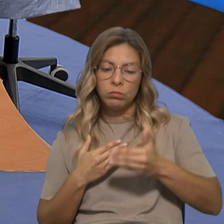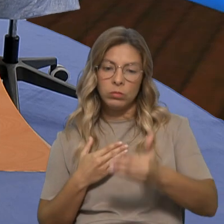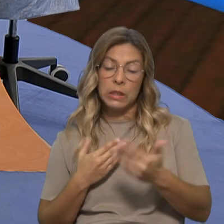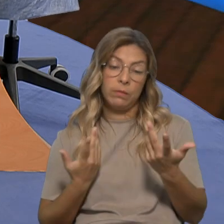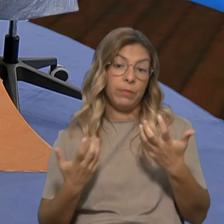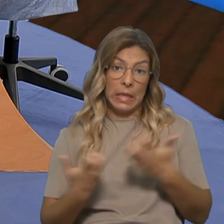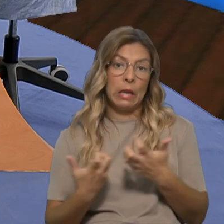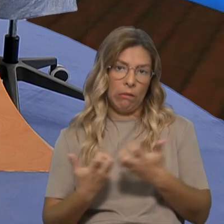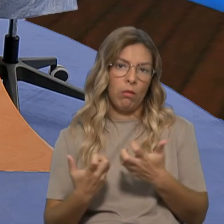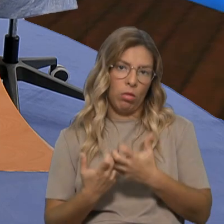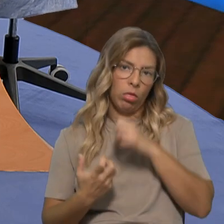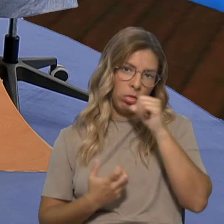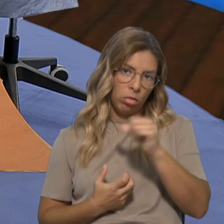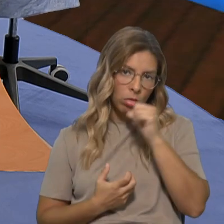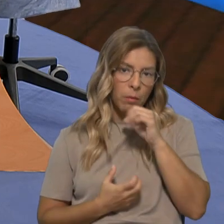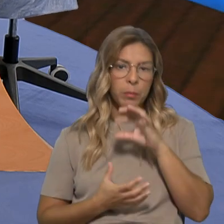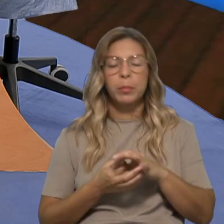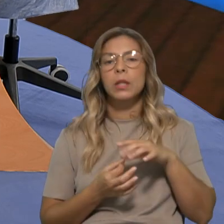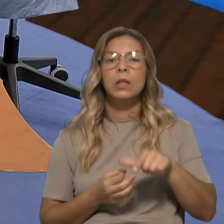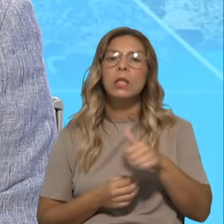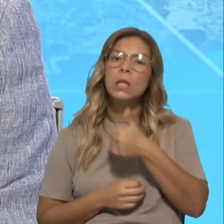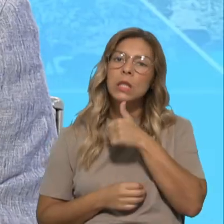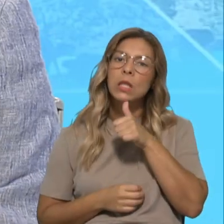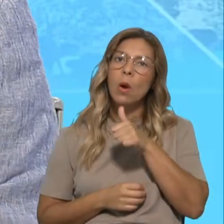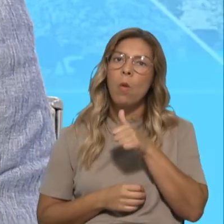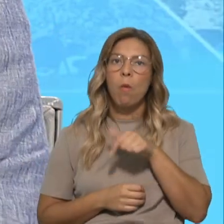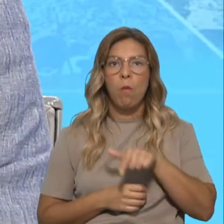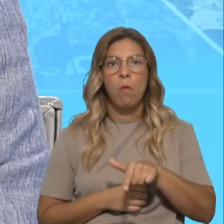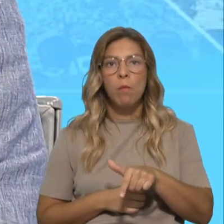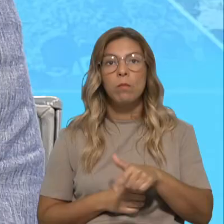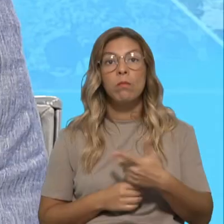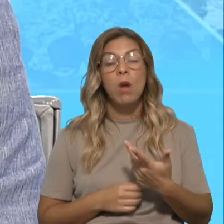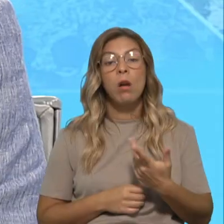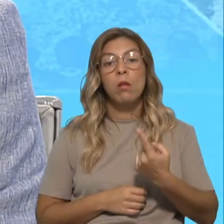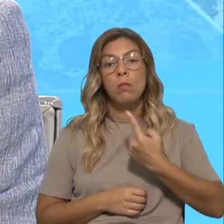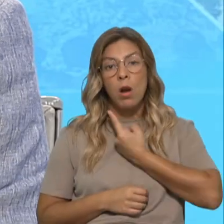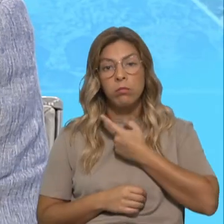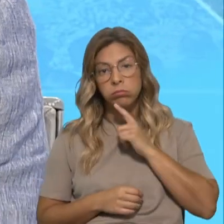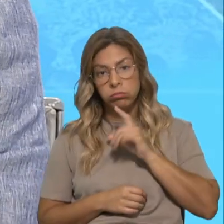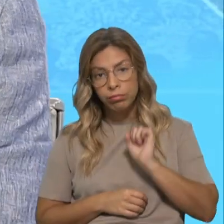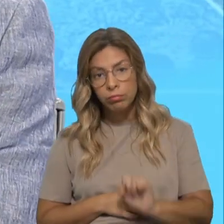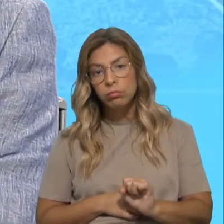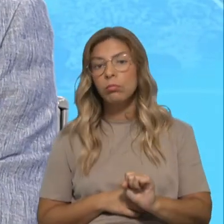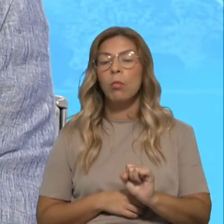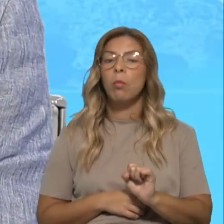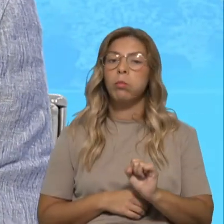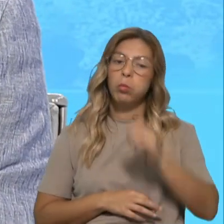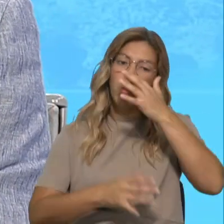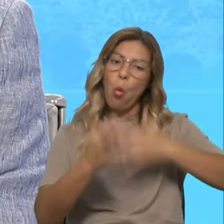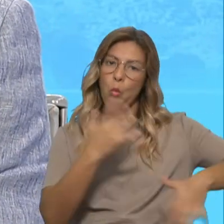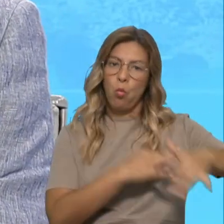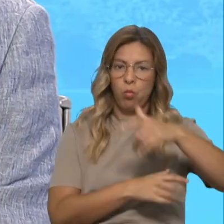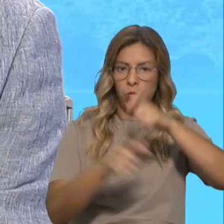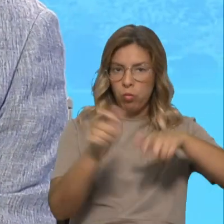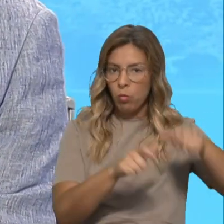é muito difícil tomar decisões nesse contexto, quando se tem a obrigação de defender o seu povo e, portanto, a sua gente. E